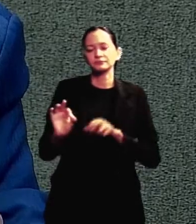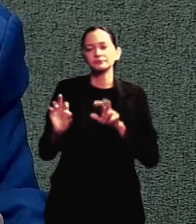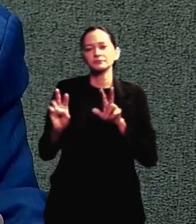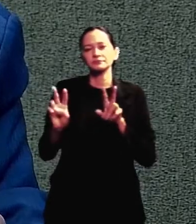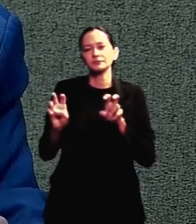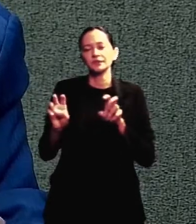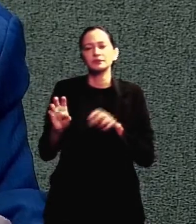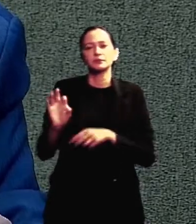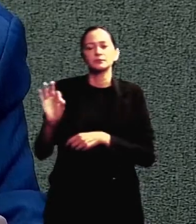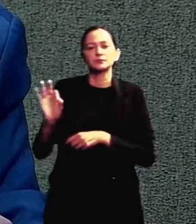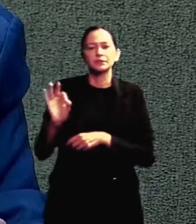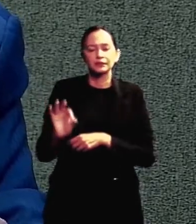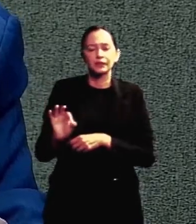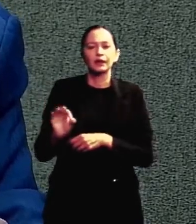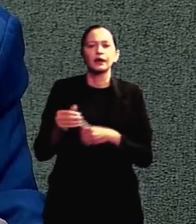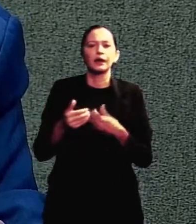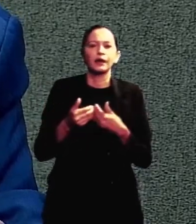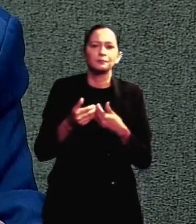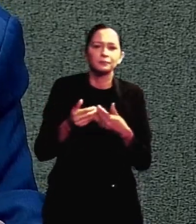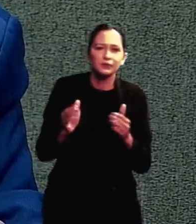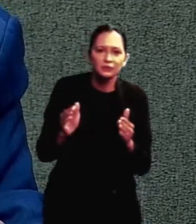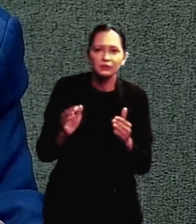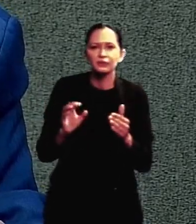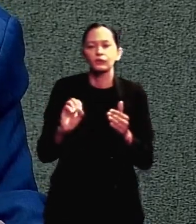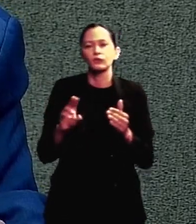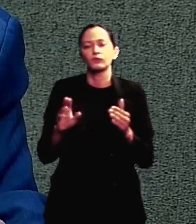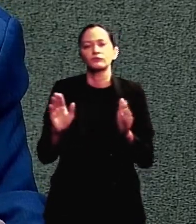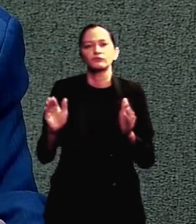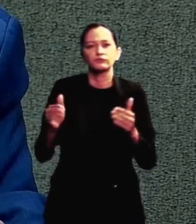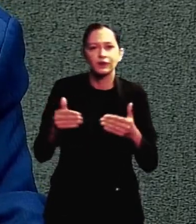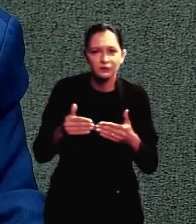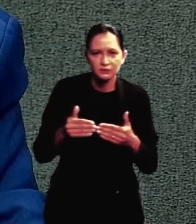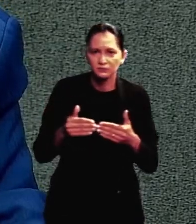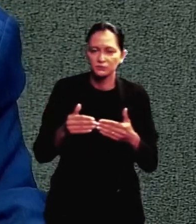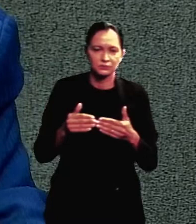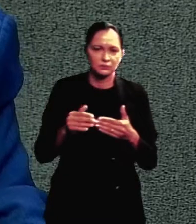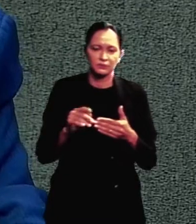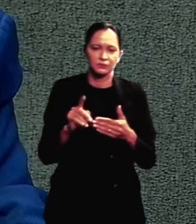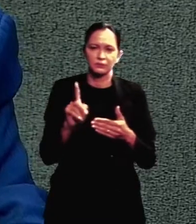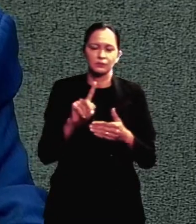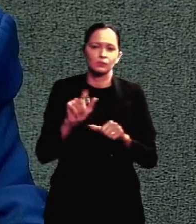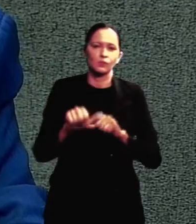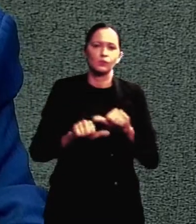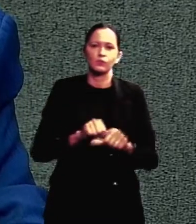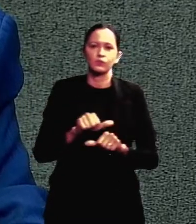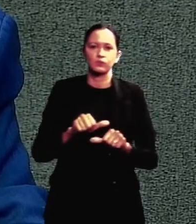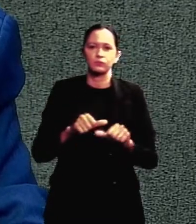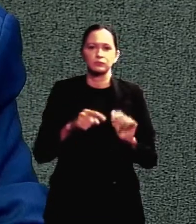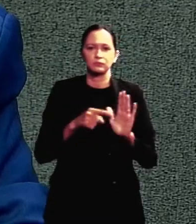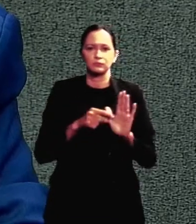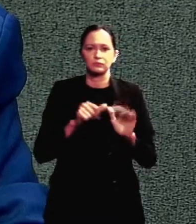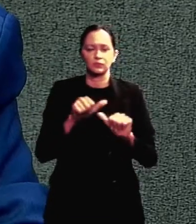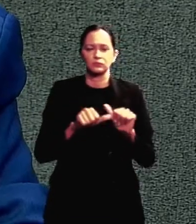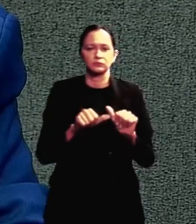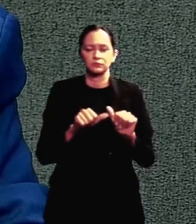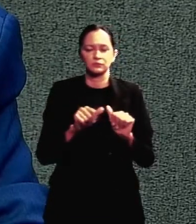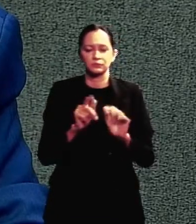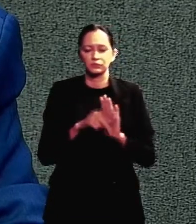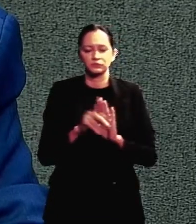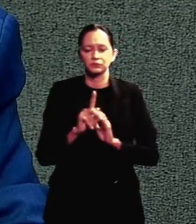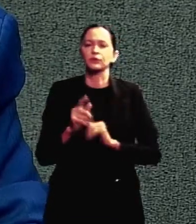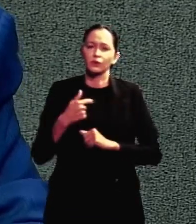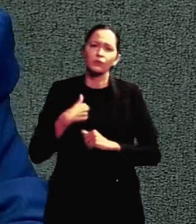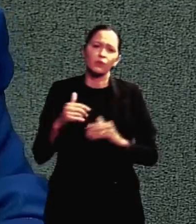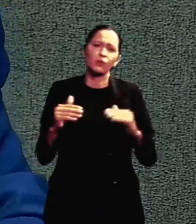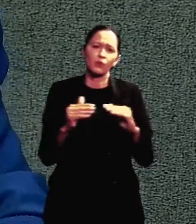no caso de abertura e fechamento, então ele não altera a essência do projeto. Então, eu também